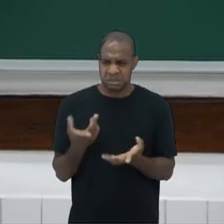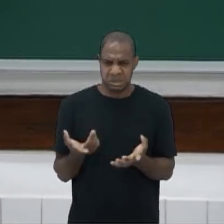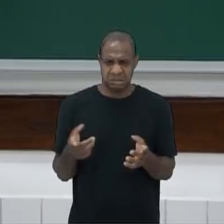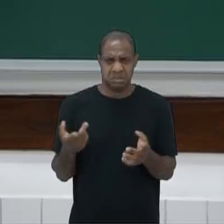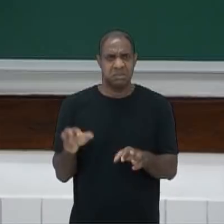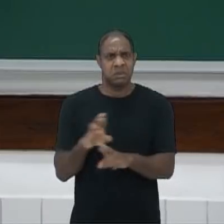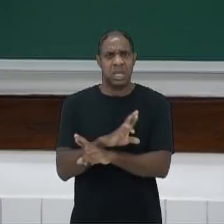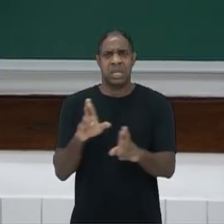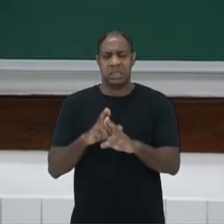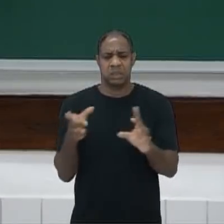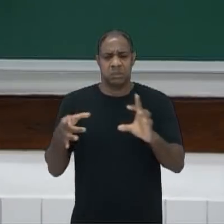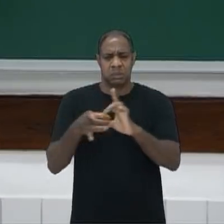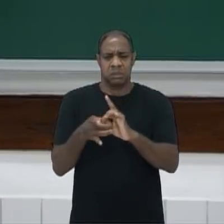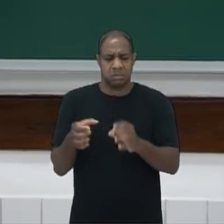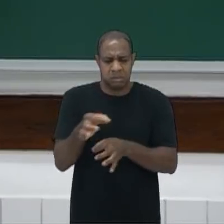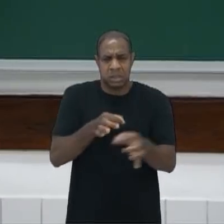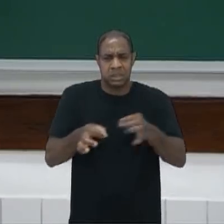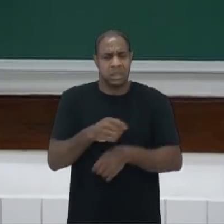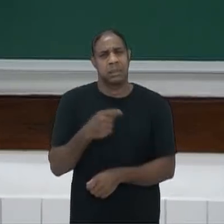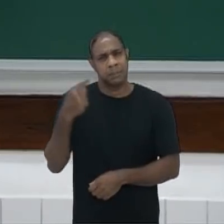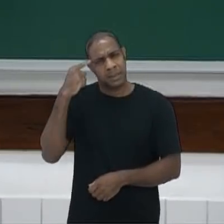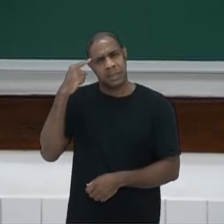pensar e eu já volto.